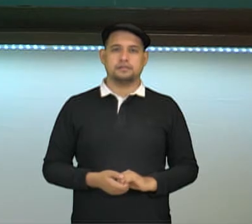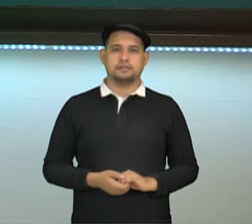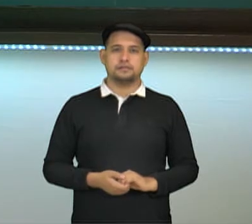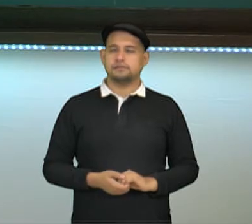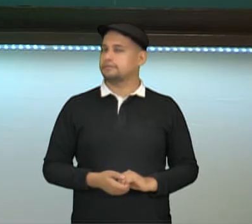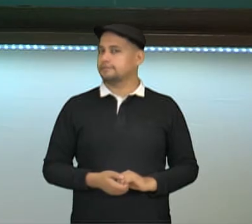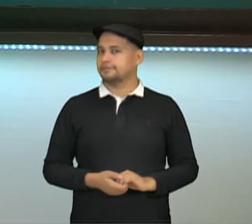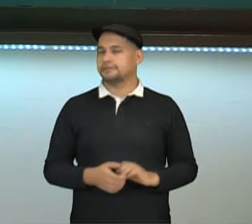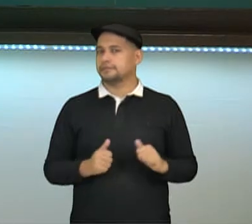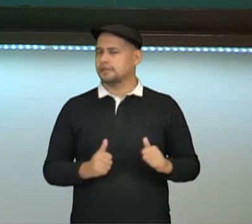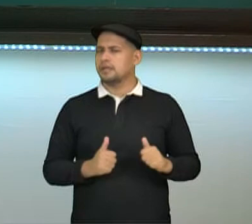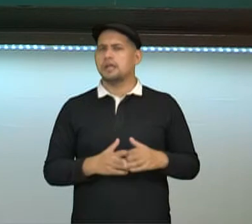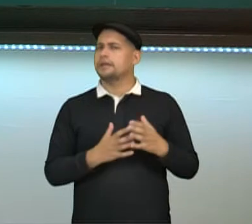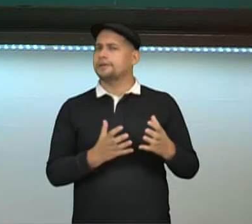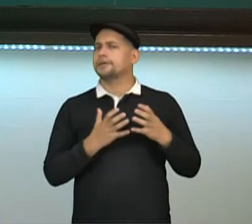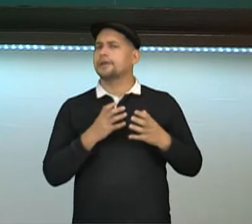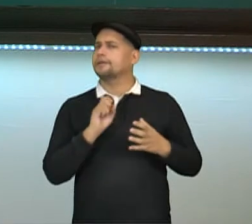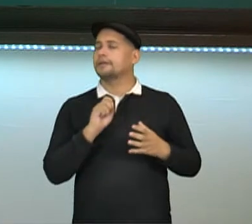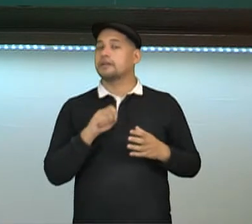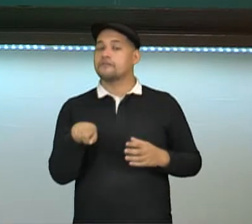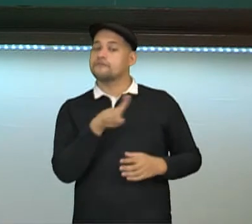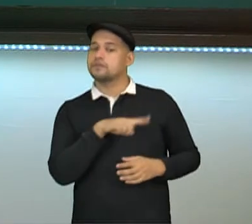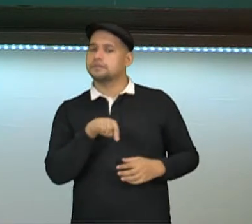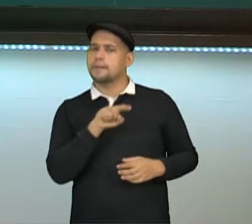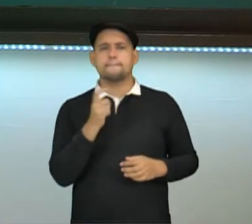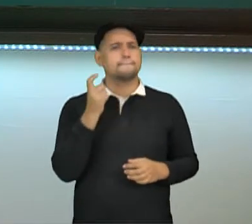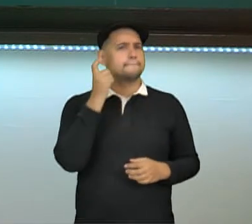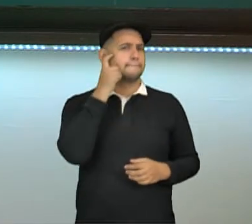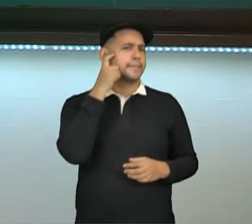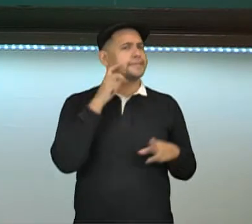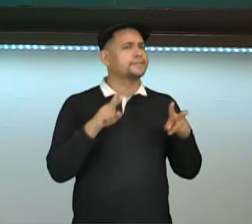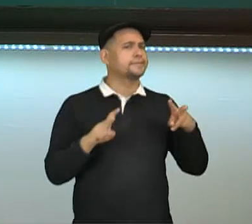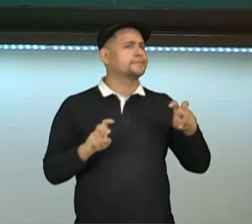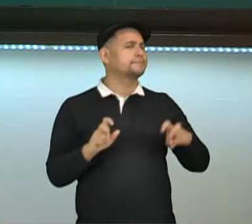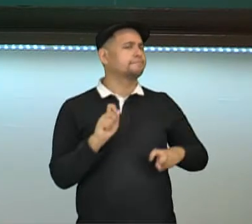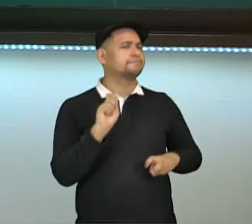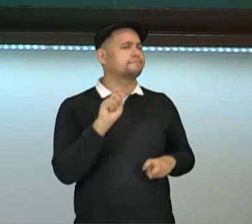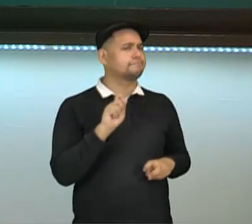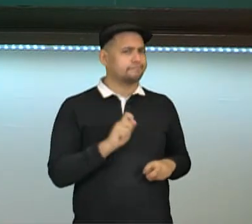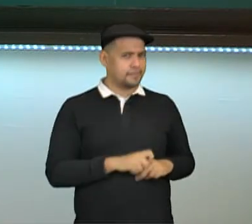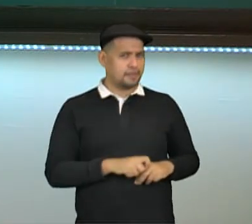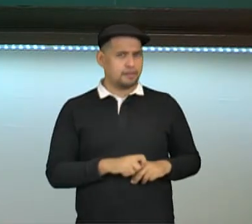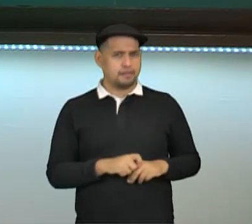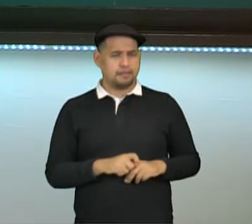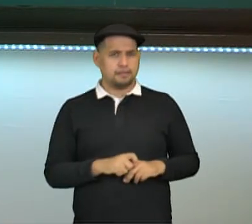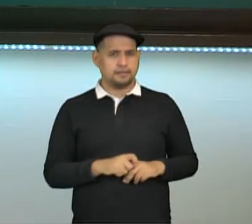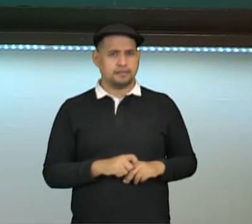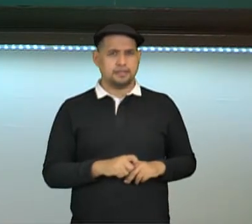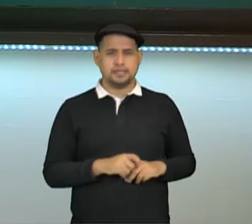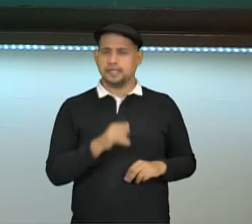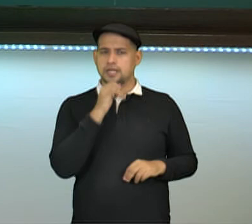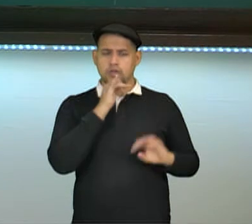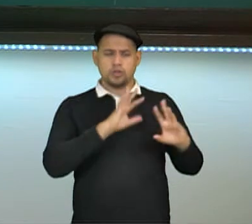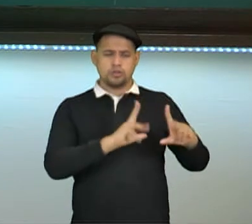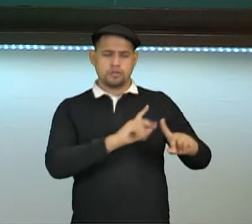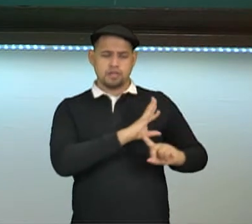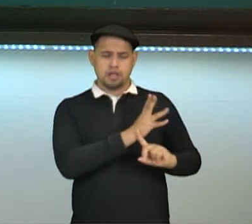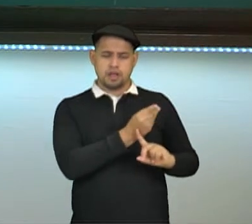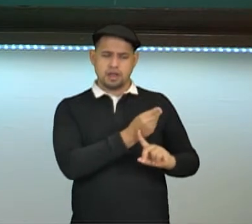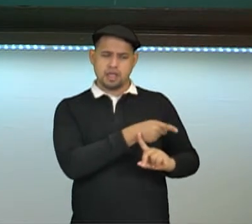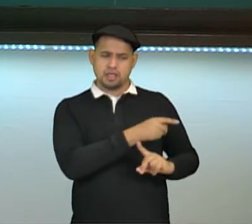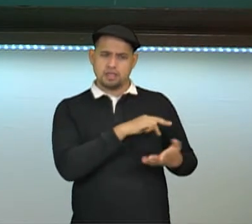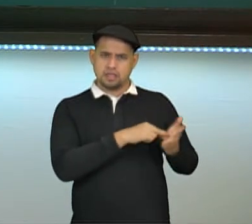Respondendo lá, pessoal, eu quero, acima de tudo, que vocês pensem que nem tudo que é artístico é